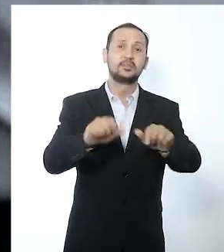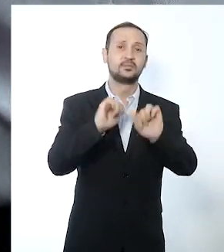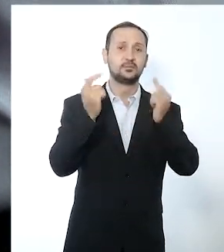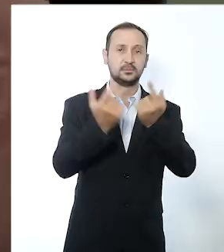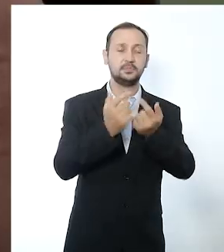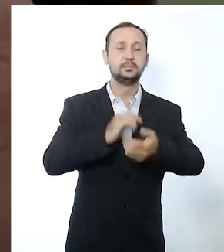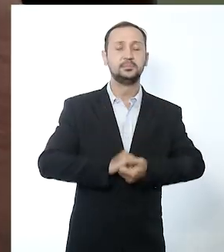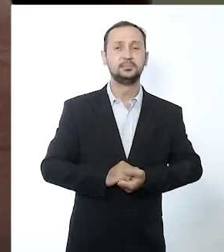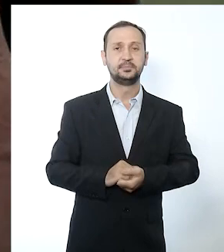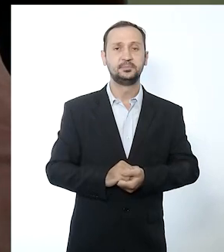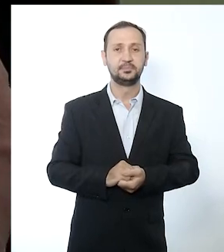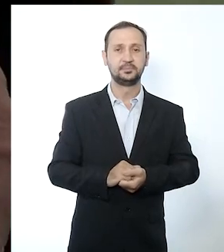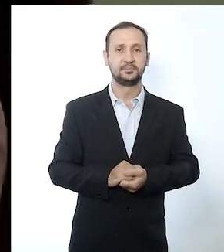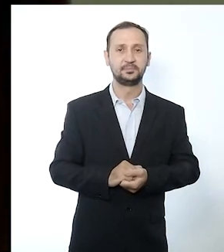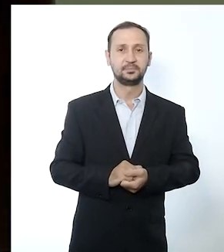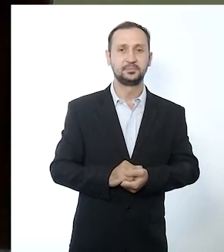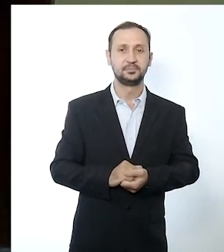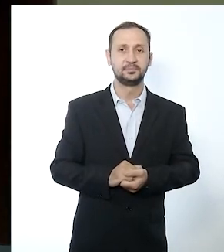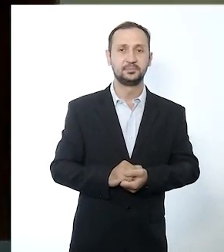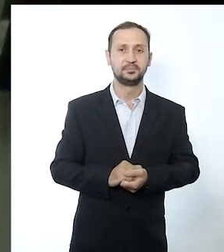Legislativa.